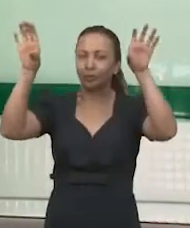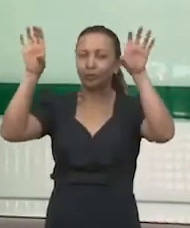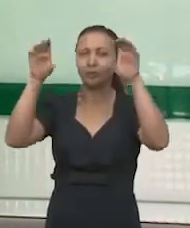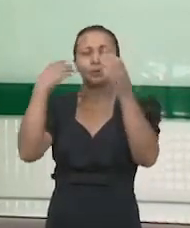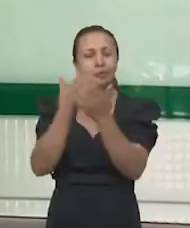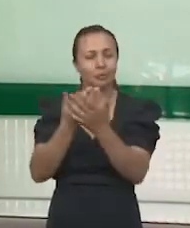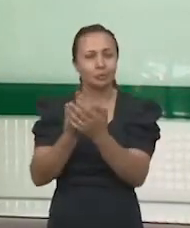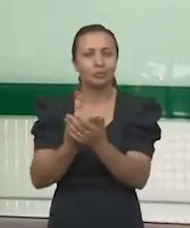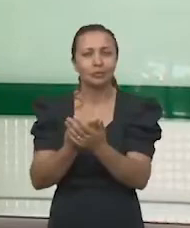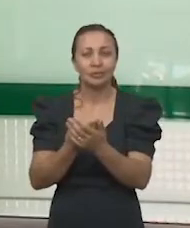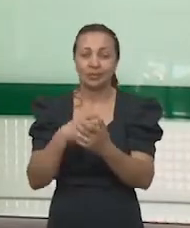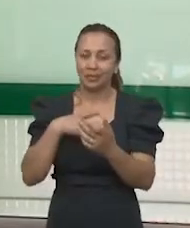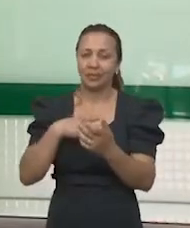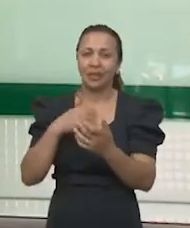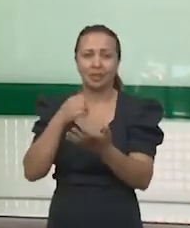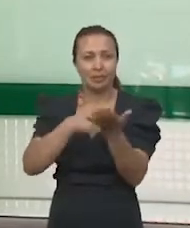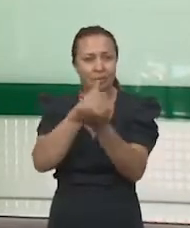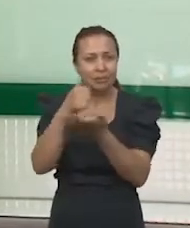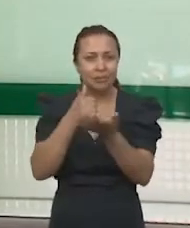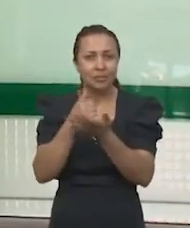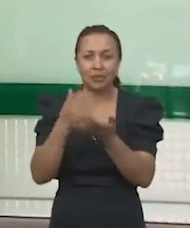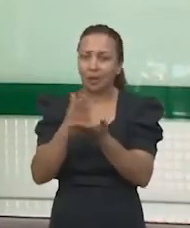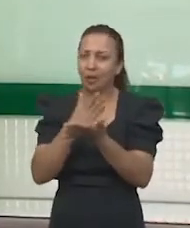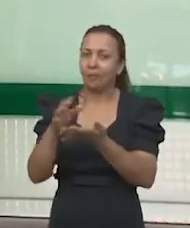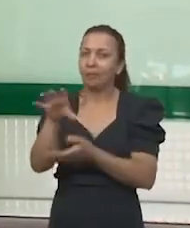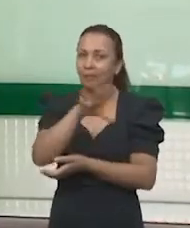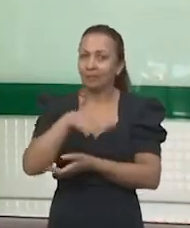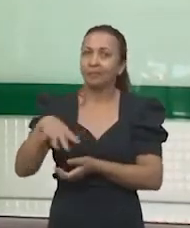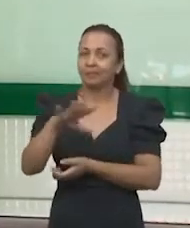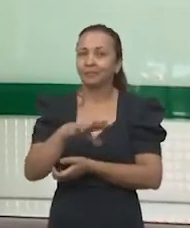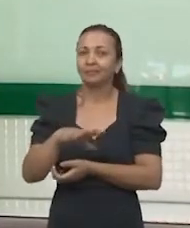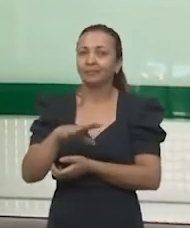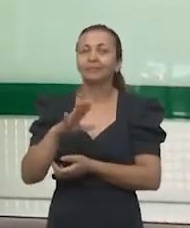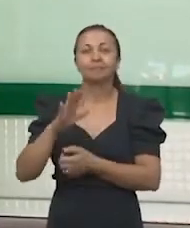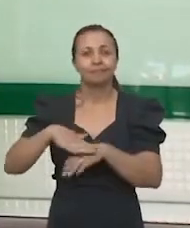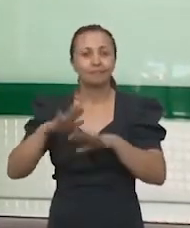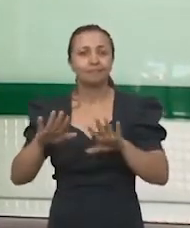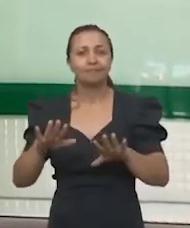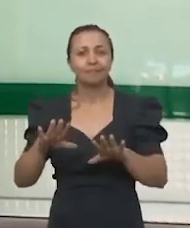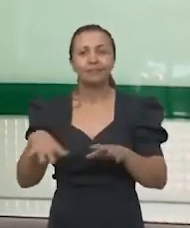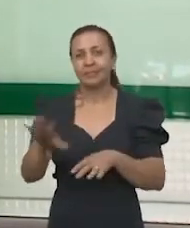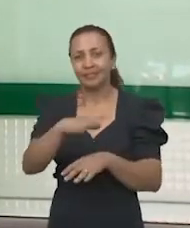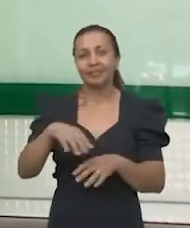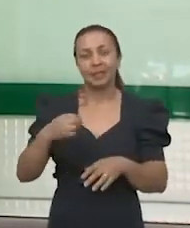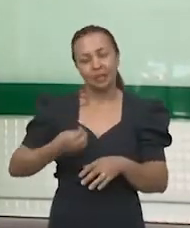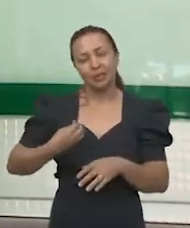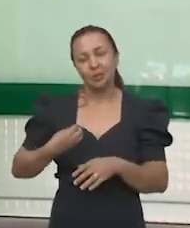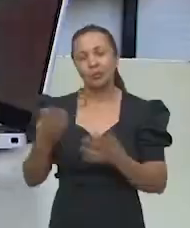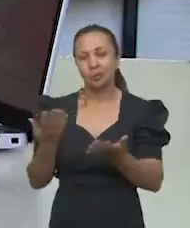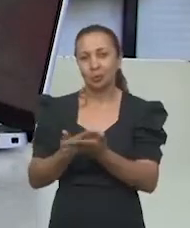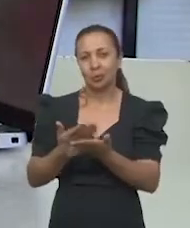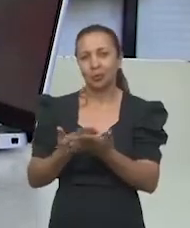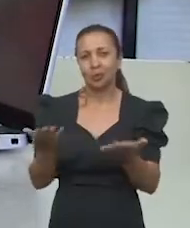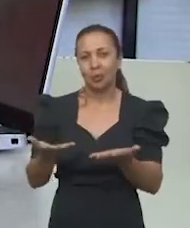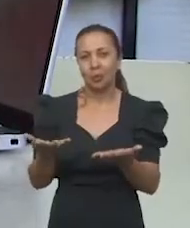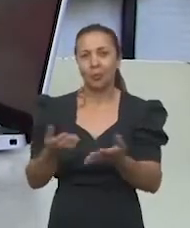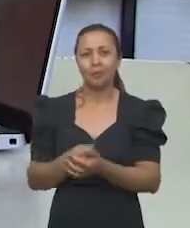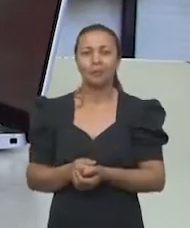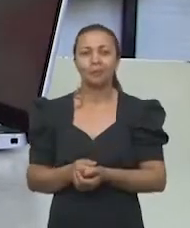Então eu acabei tendo bastante embasamento em algumas dessas áreas, principalmente na área que eu estou estudando.